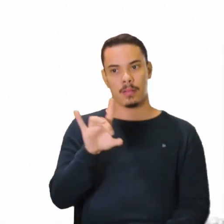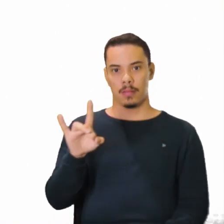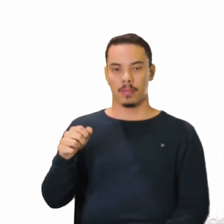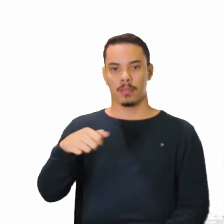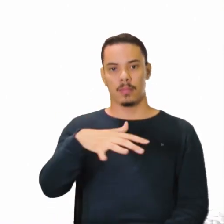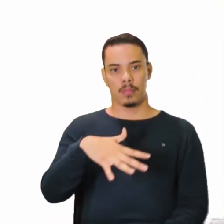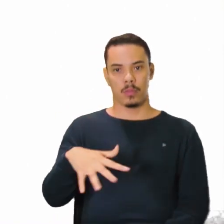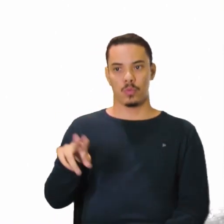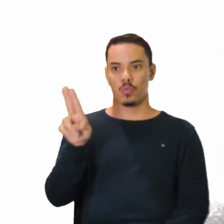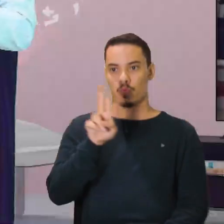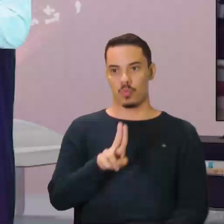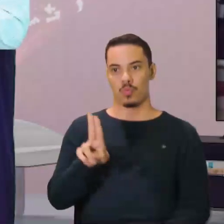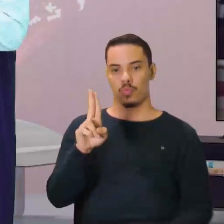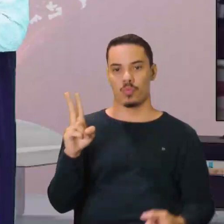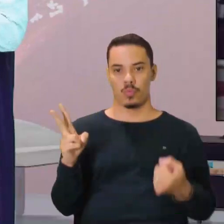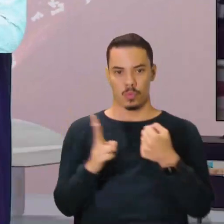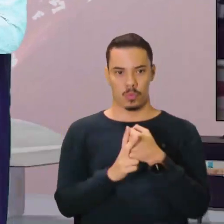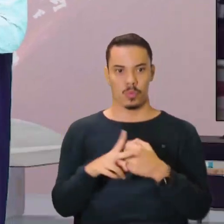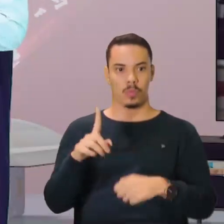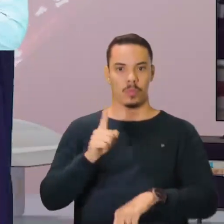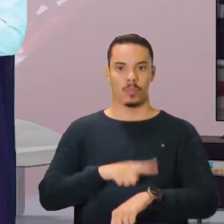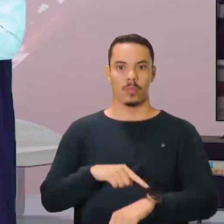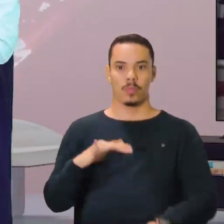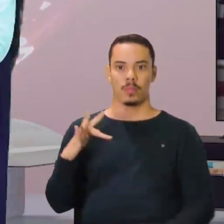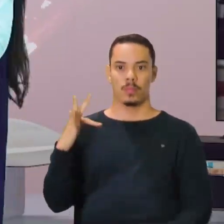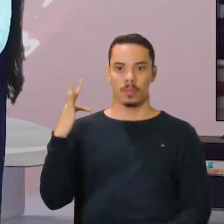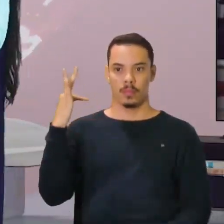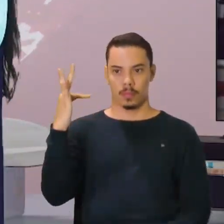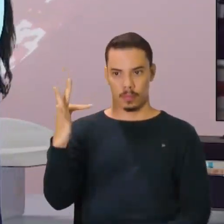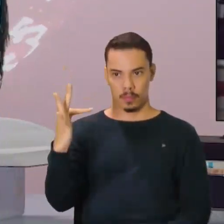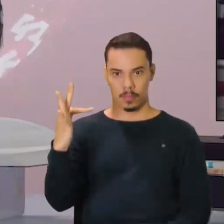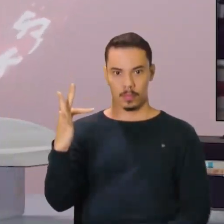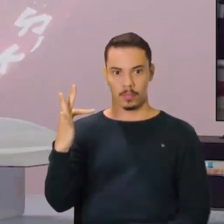de uso do verbo no tempo futuro do